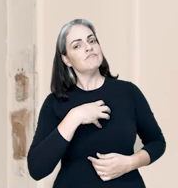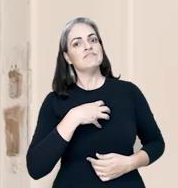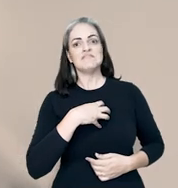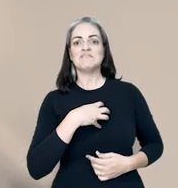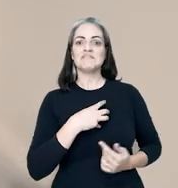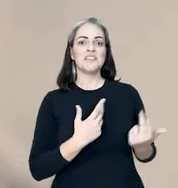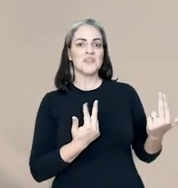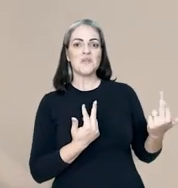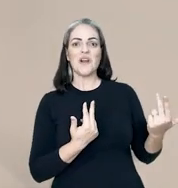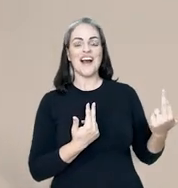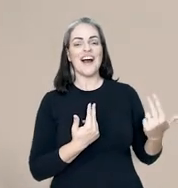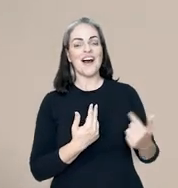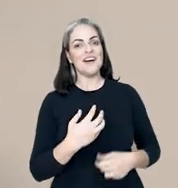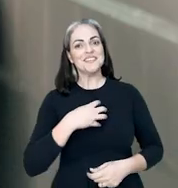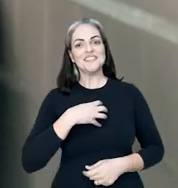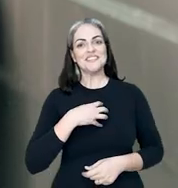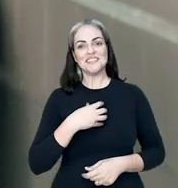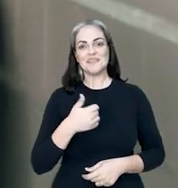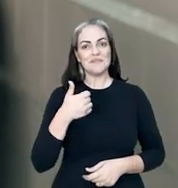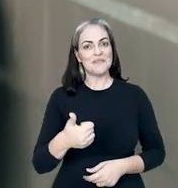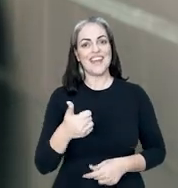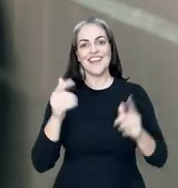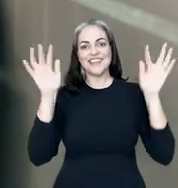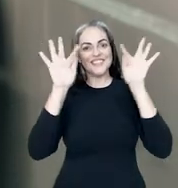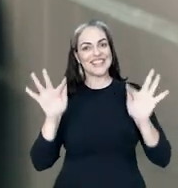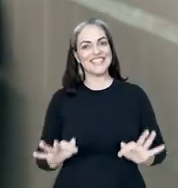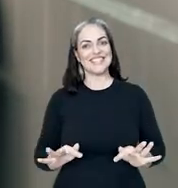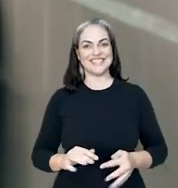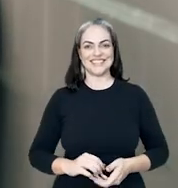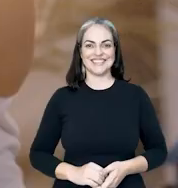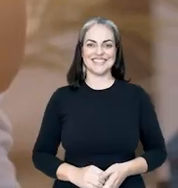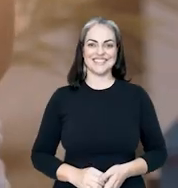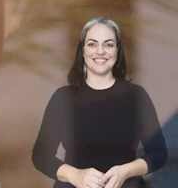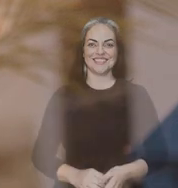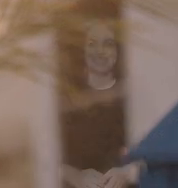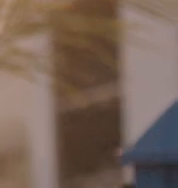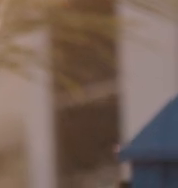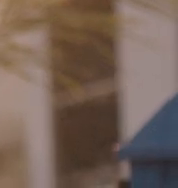fiquei totalmente assim, feliz, né?